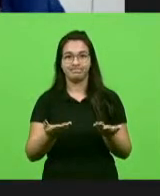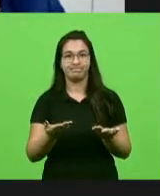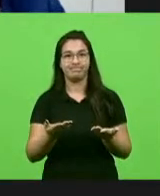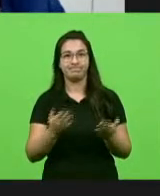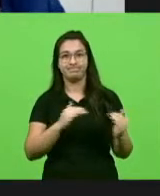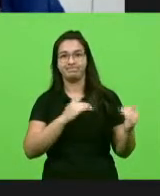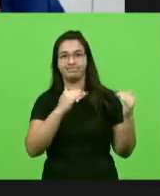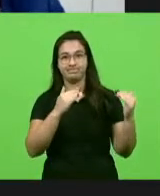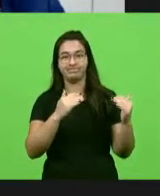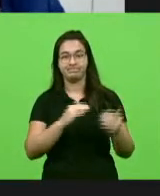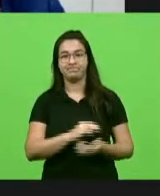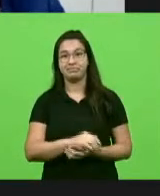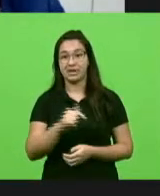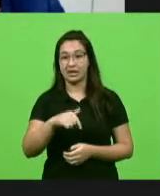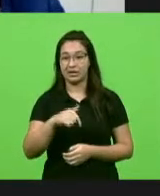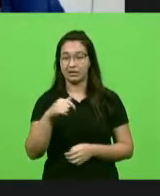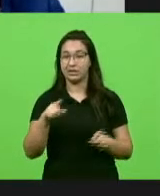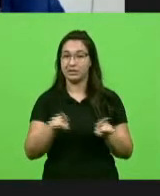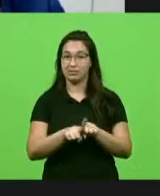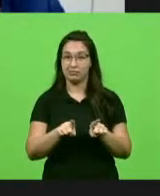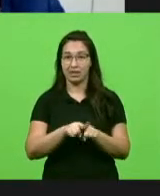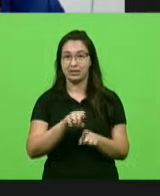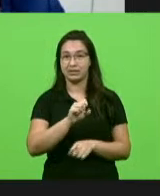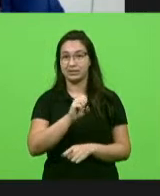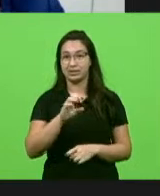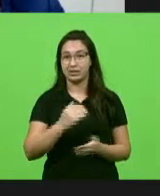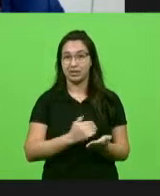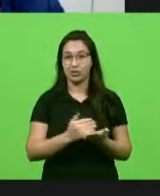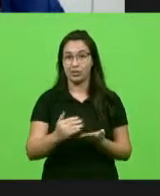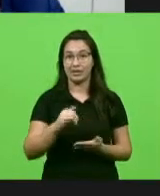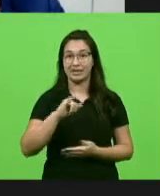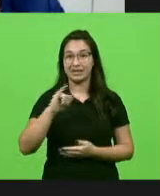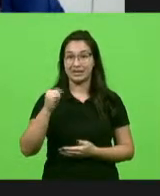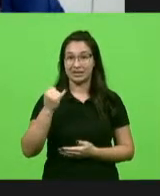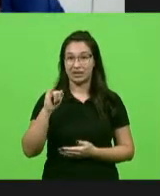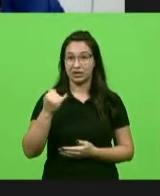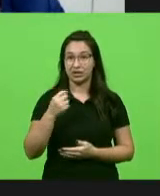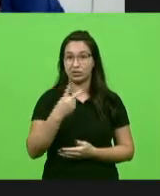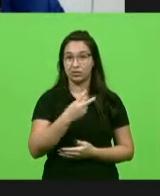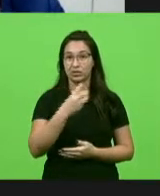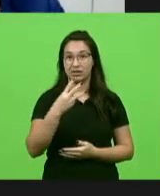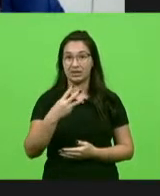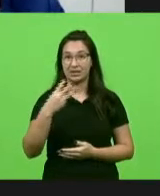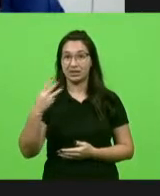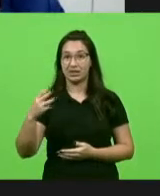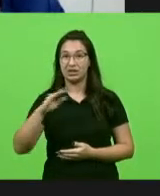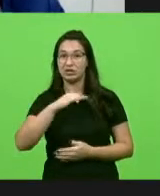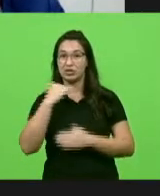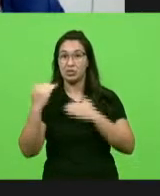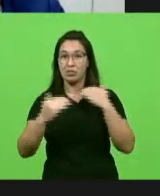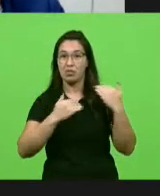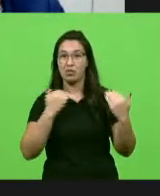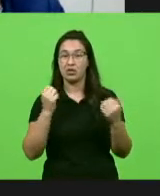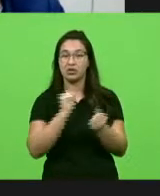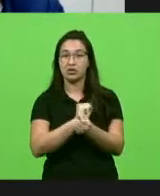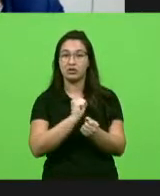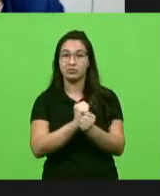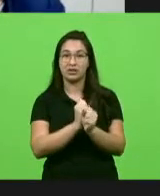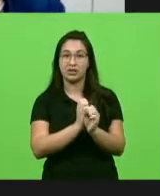uma vez. Desde janeiro, nós tivemos 233 mortes na fila de espera por um leito de